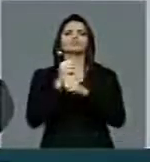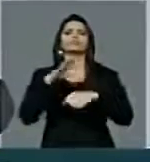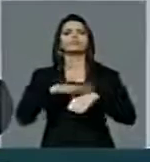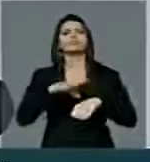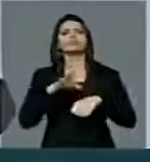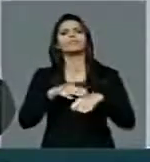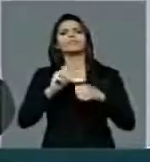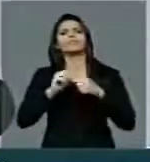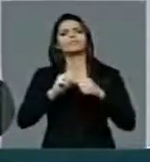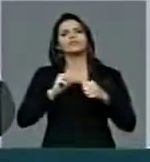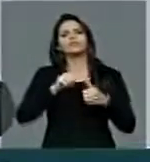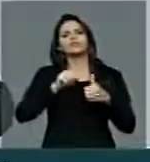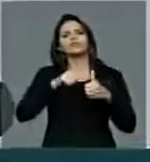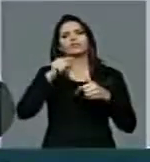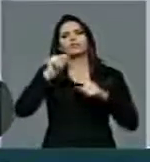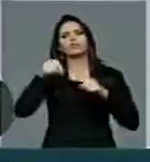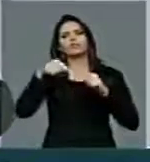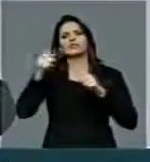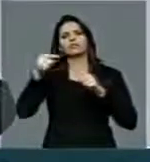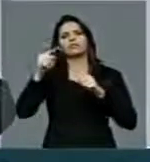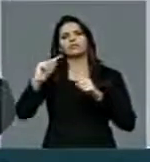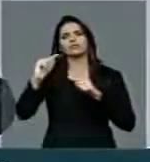fazer escadinha automaticamente?